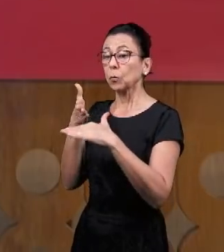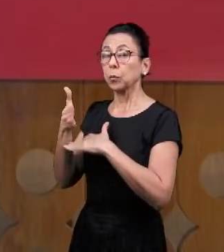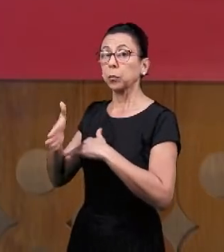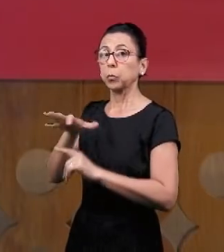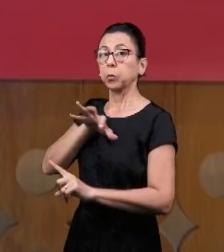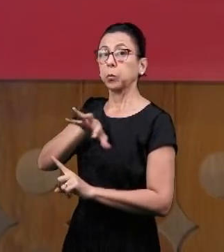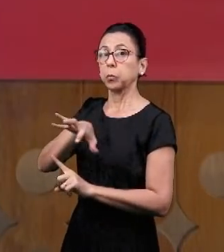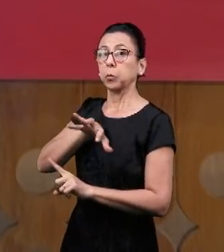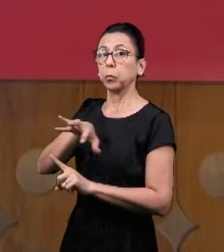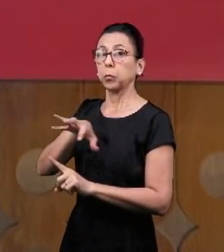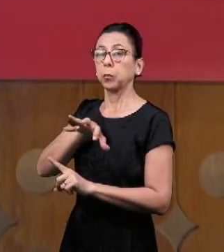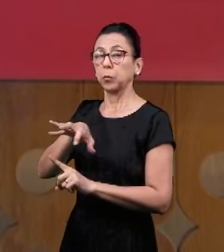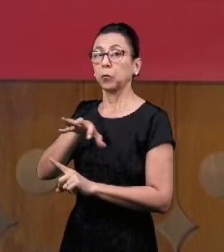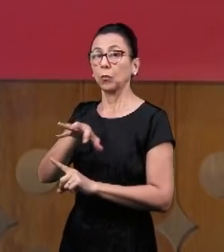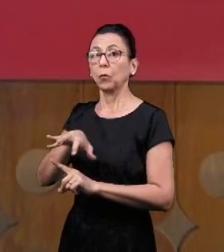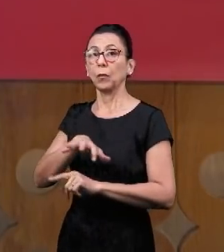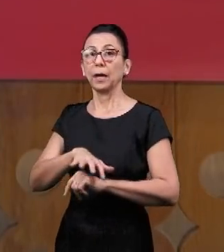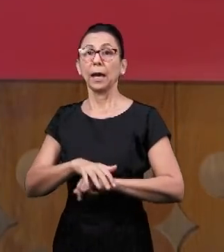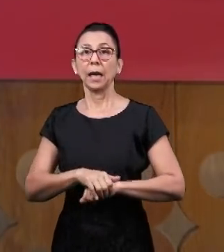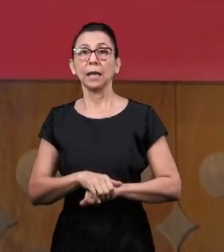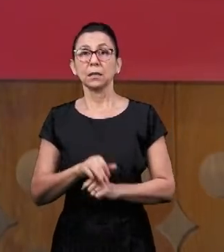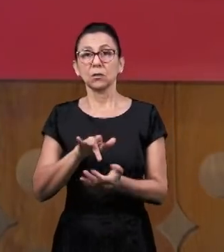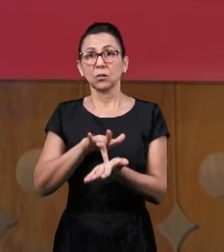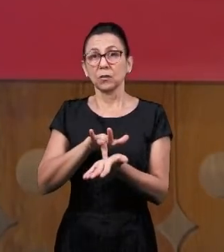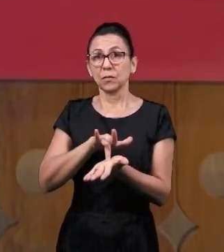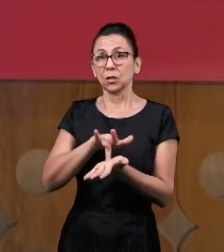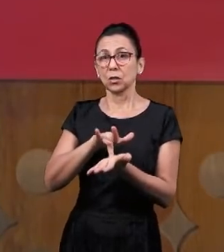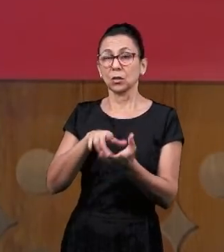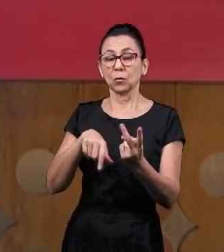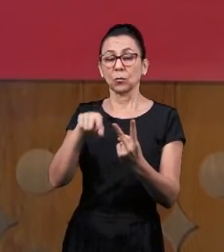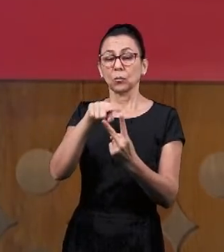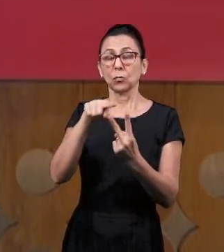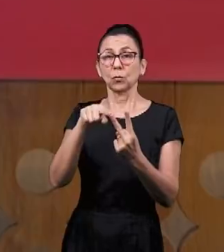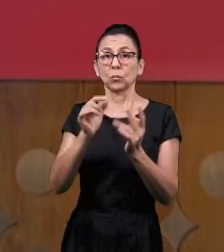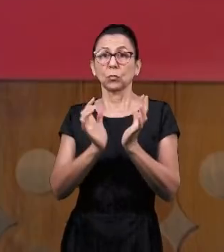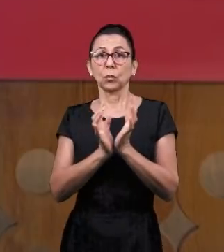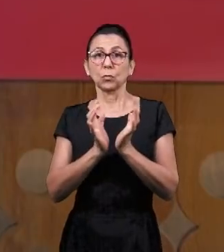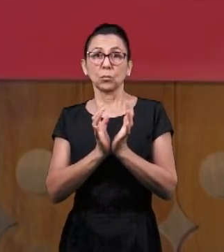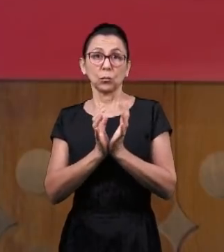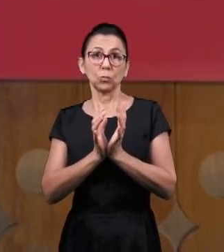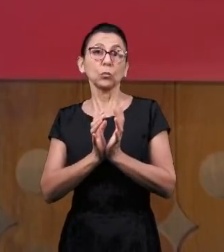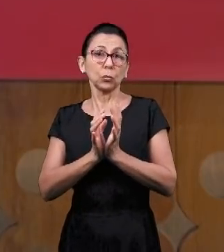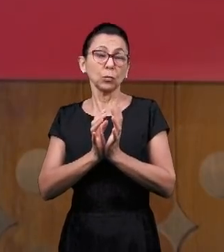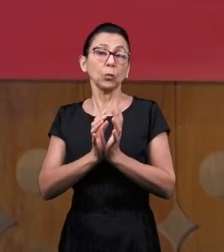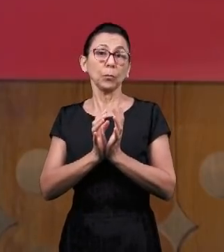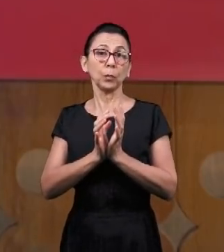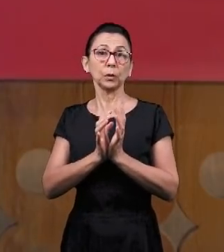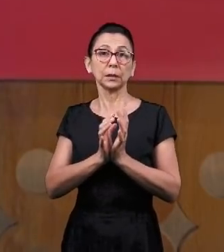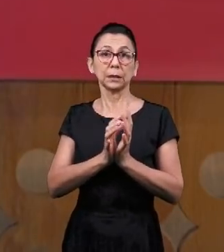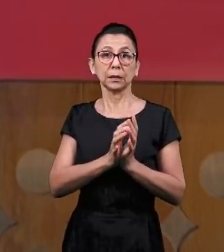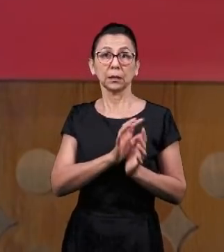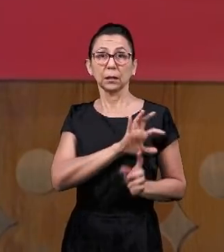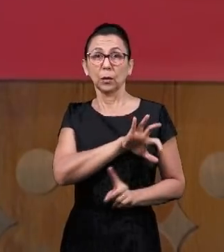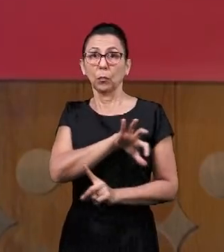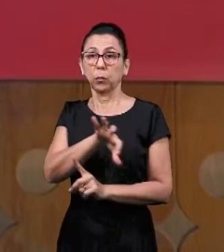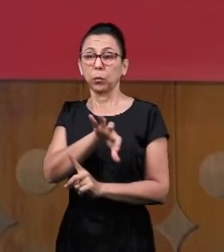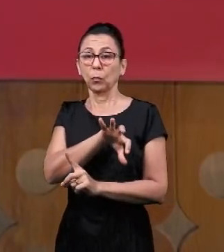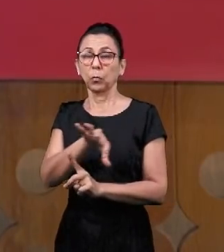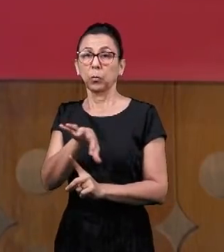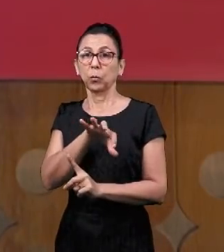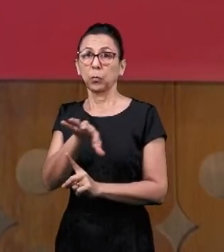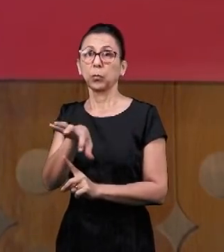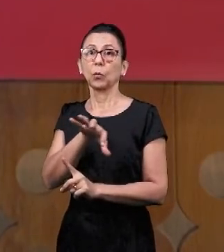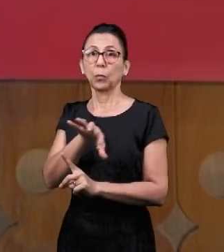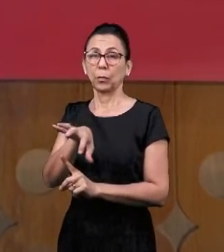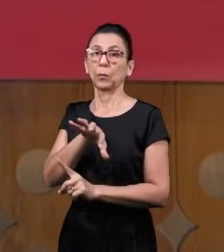dois grupos heréticos estavam entrando, os nicolaítas e o pessoal que tentava conduzir a religião,